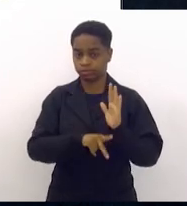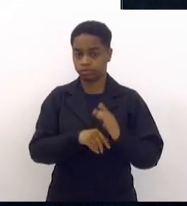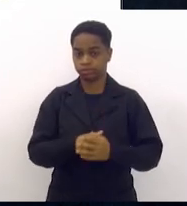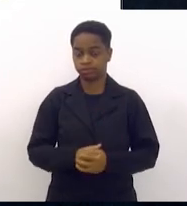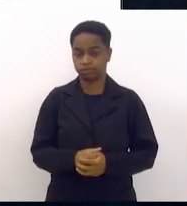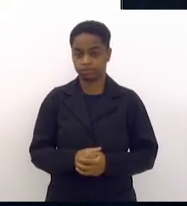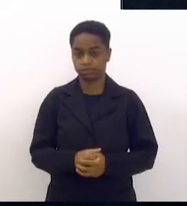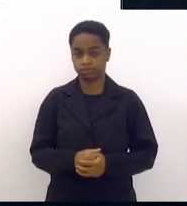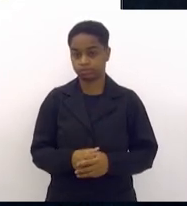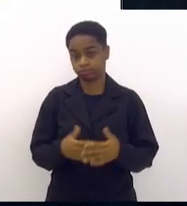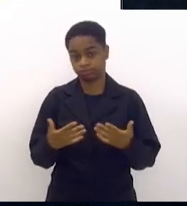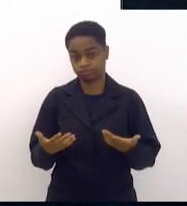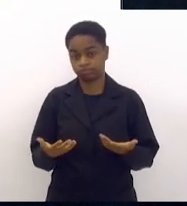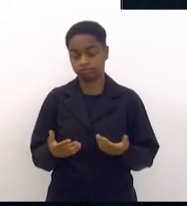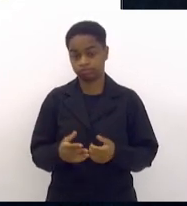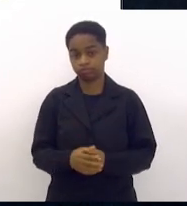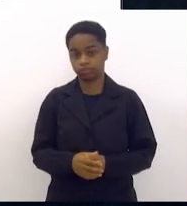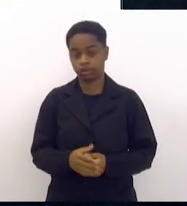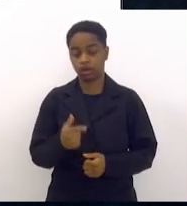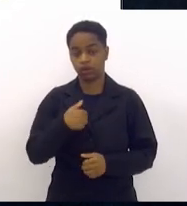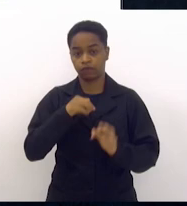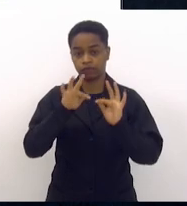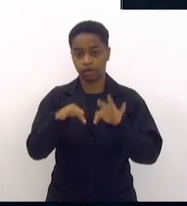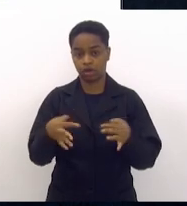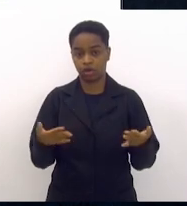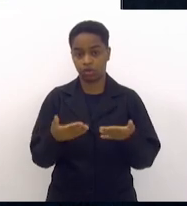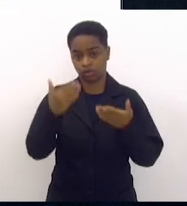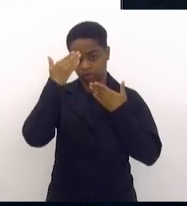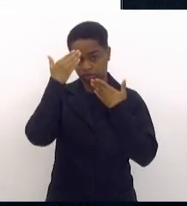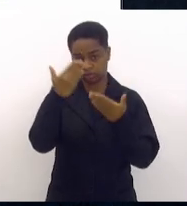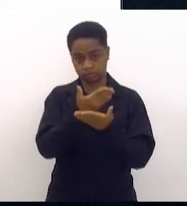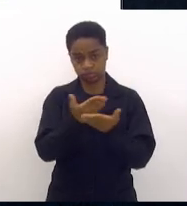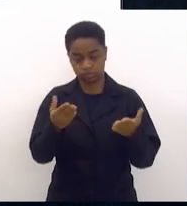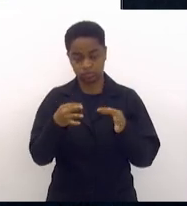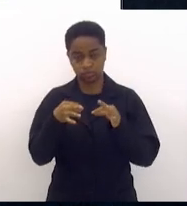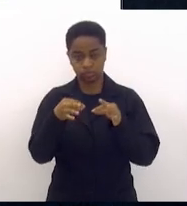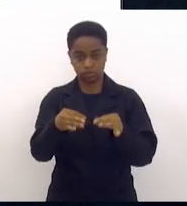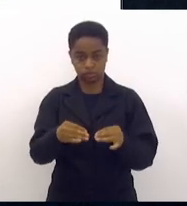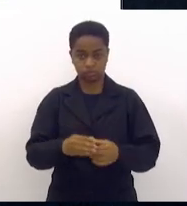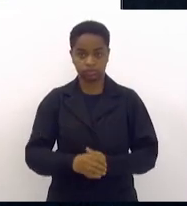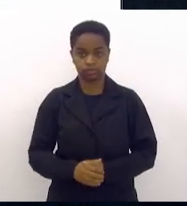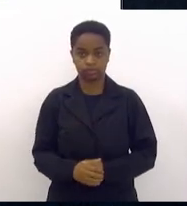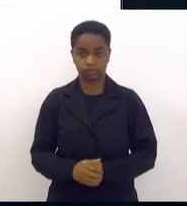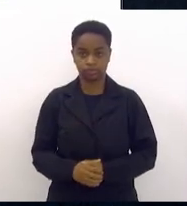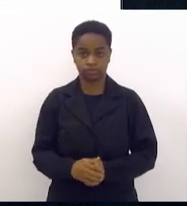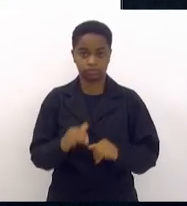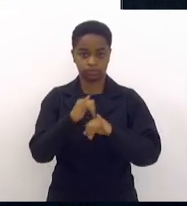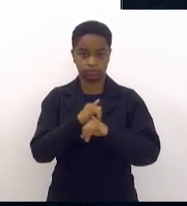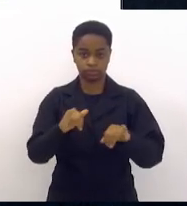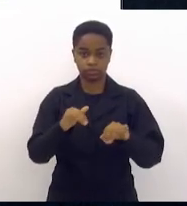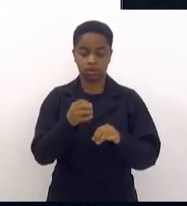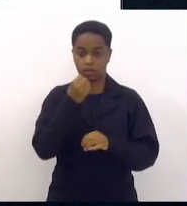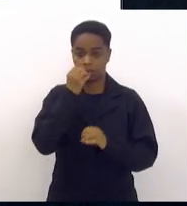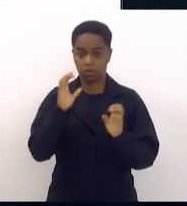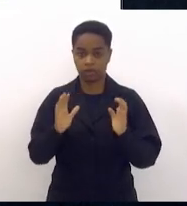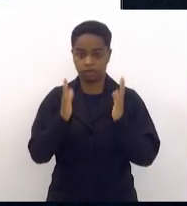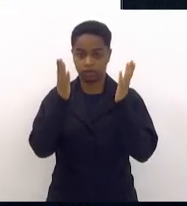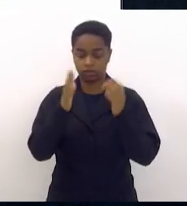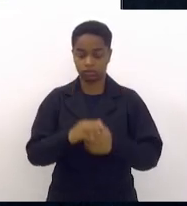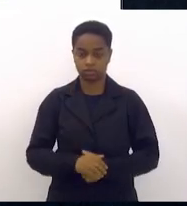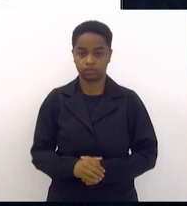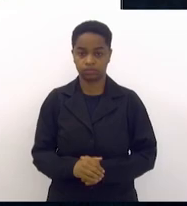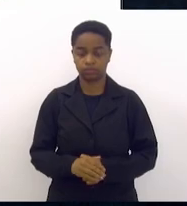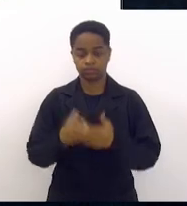enfim e termino agradeço aí a todos e todas e desejo uma um B event obgada